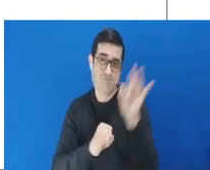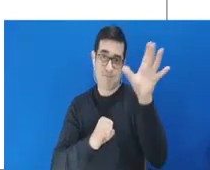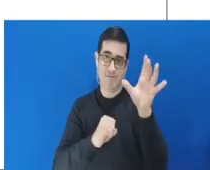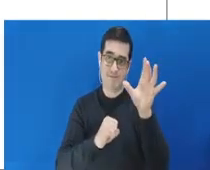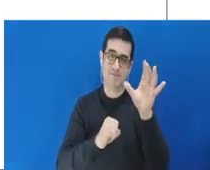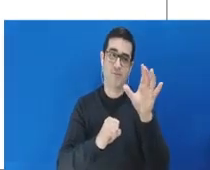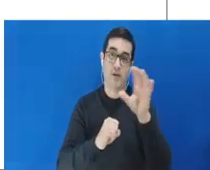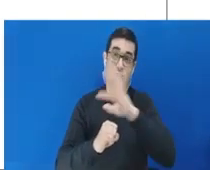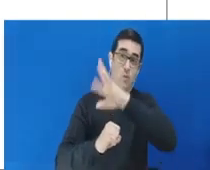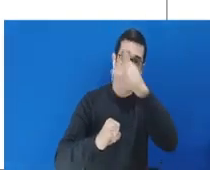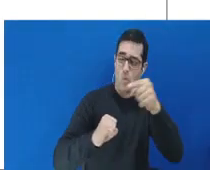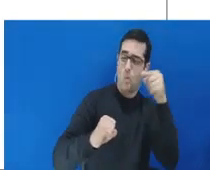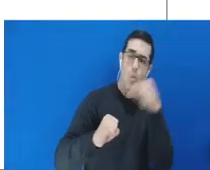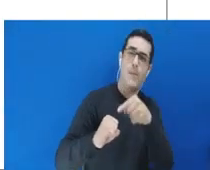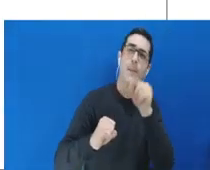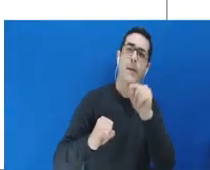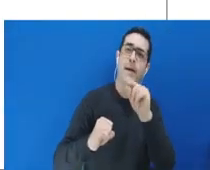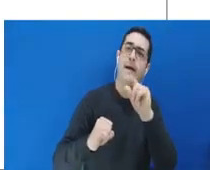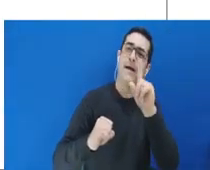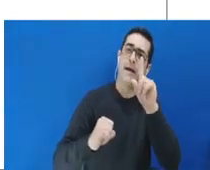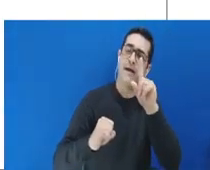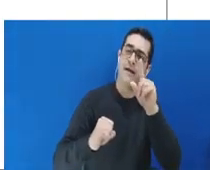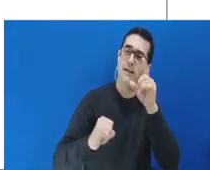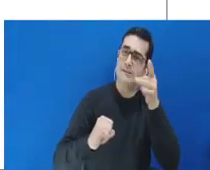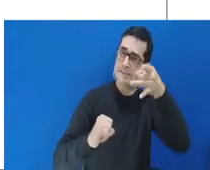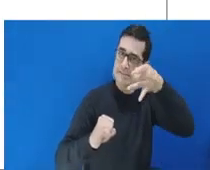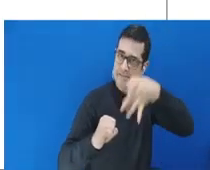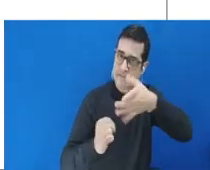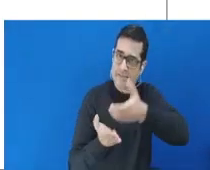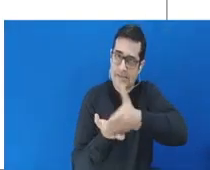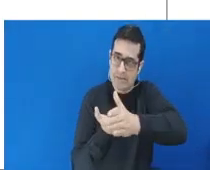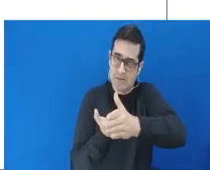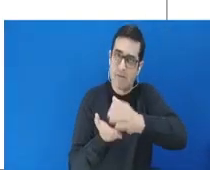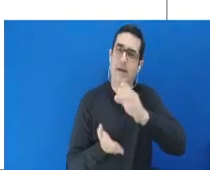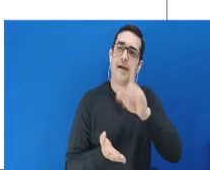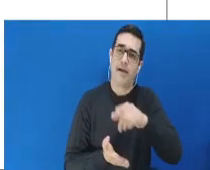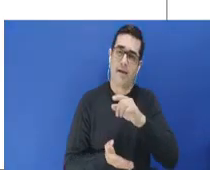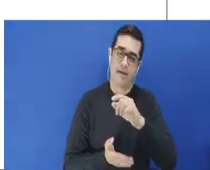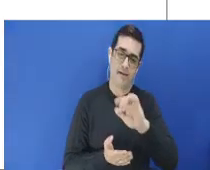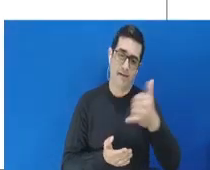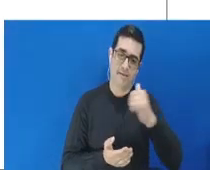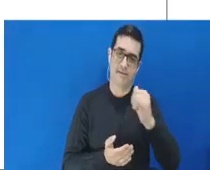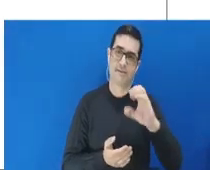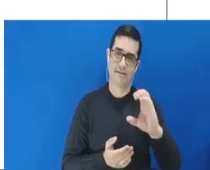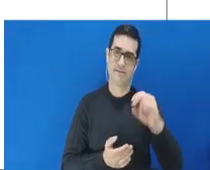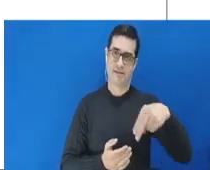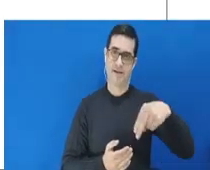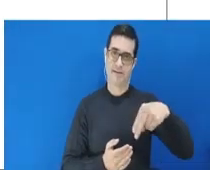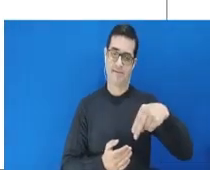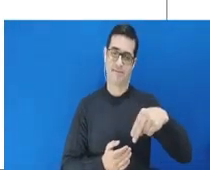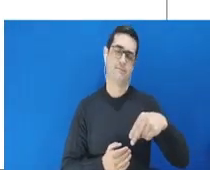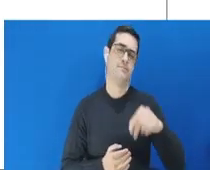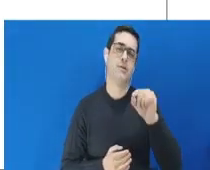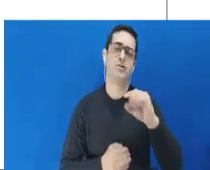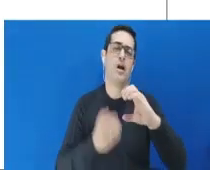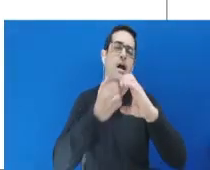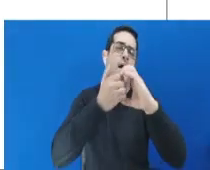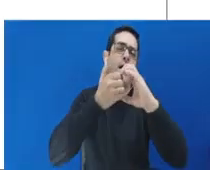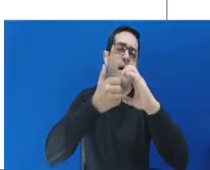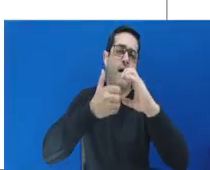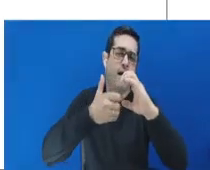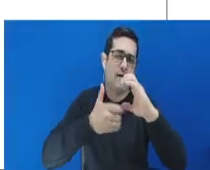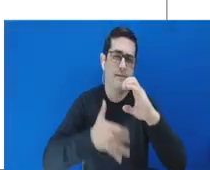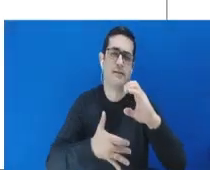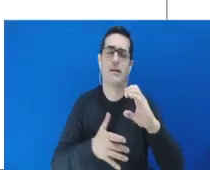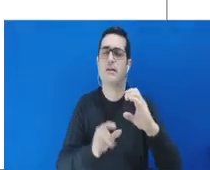elétron. Essa equação aqui, ela é caracterizada, né, ela pode ser utilizada